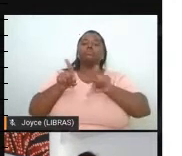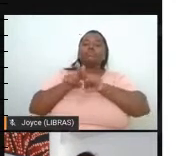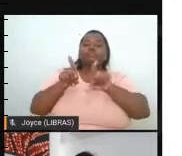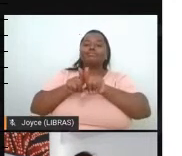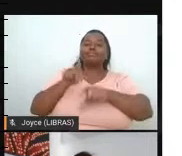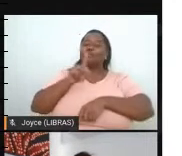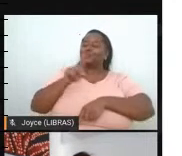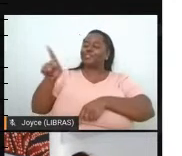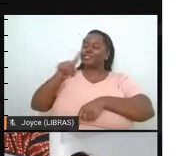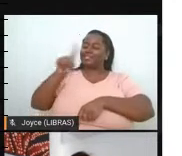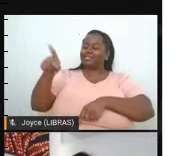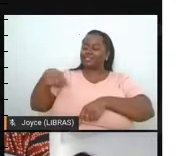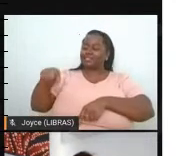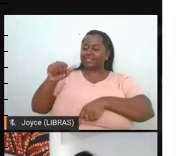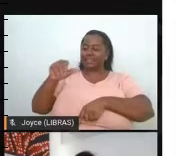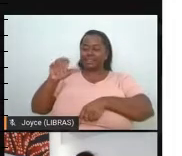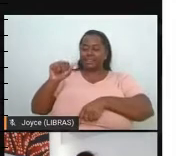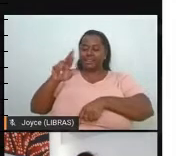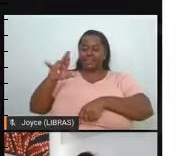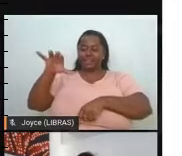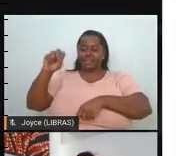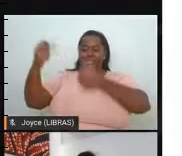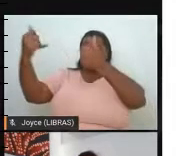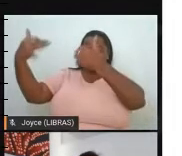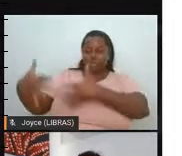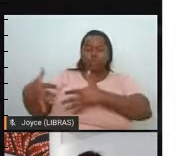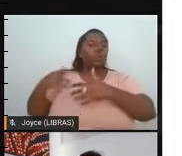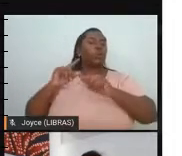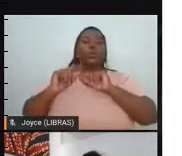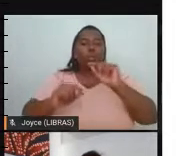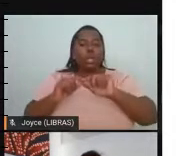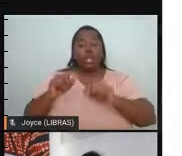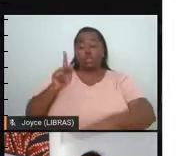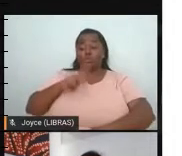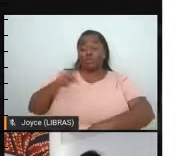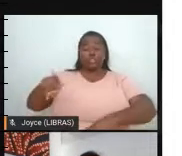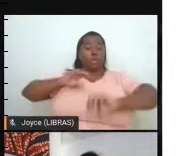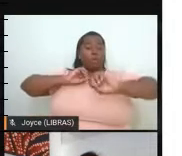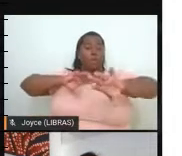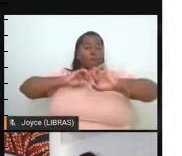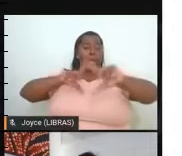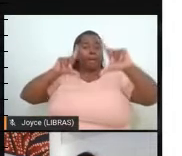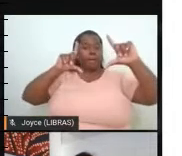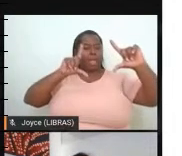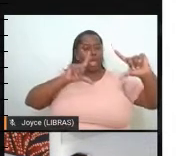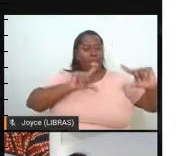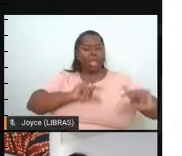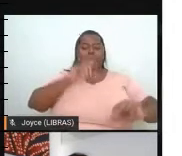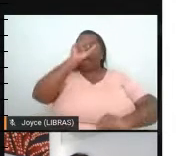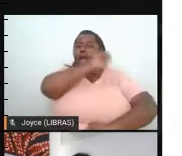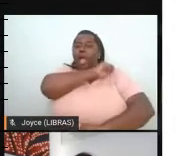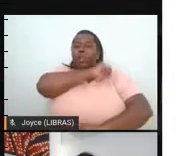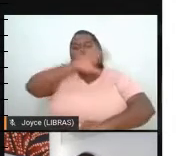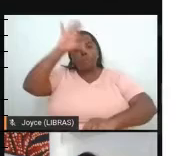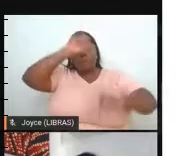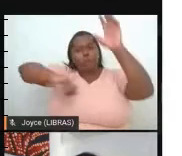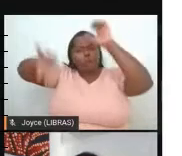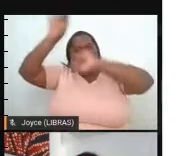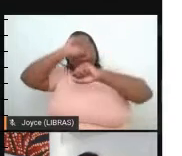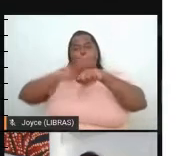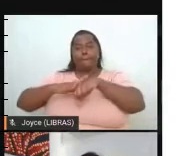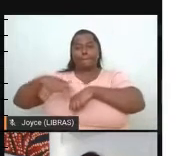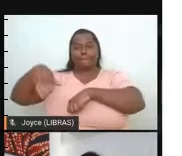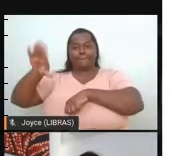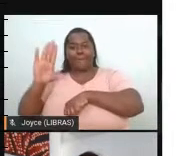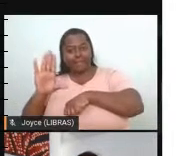os professores lecionam menos e que os alunos sejam mais ativos e aprendam mais. Quem sabe com essa configuração a gente não consiga